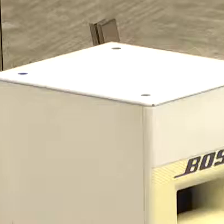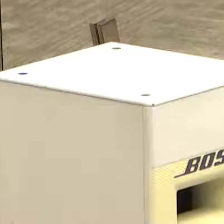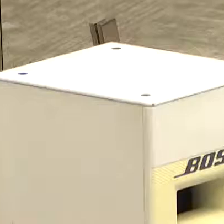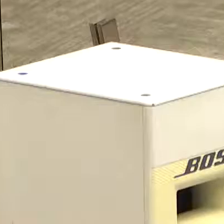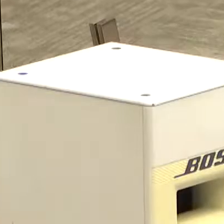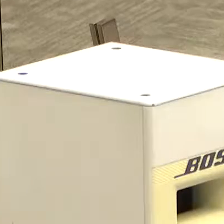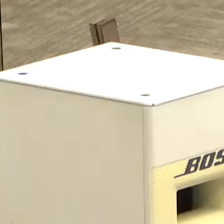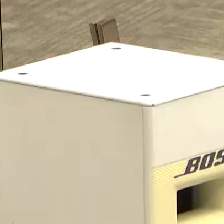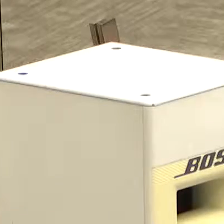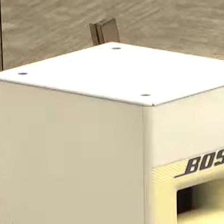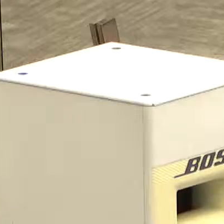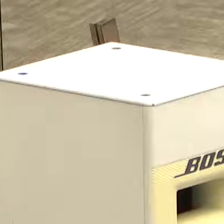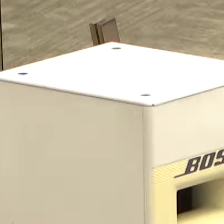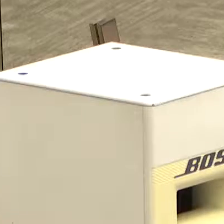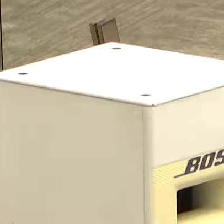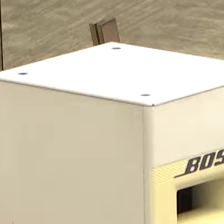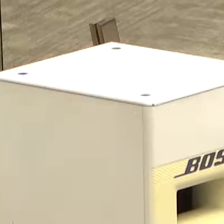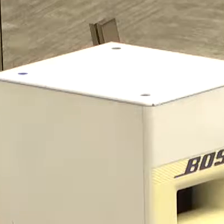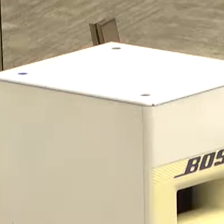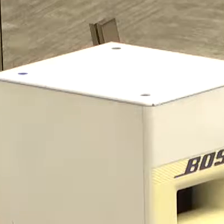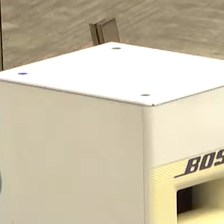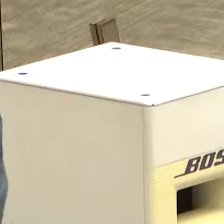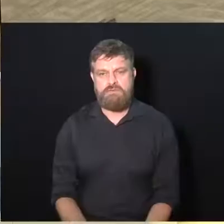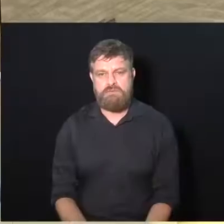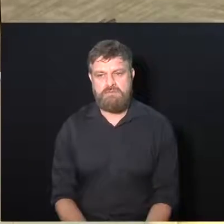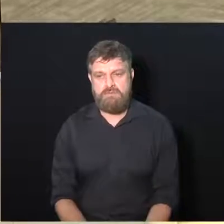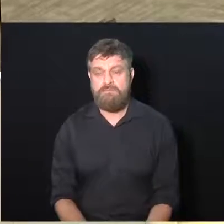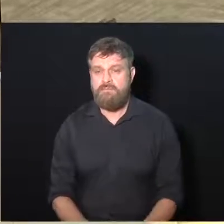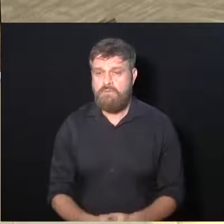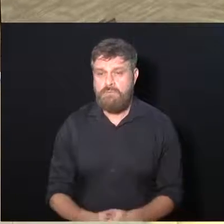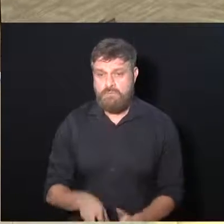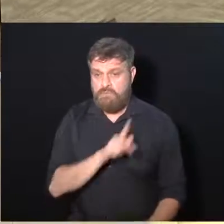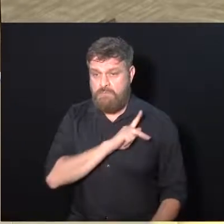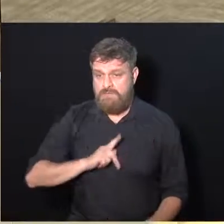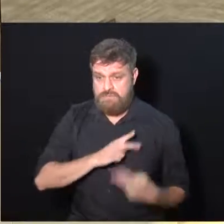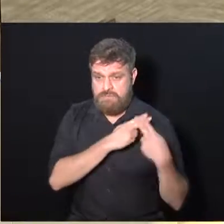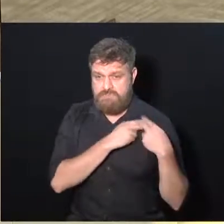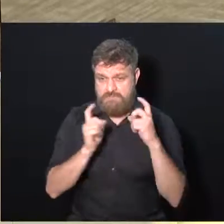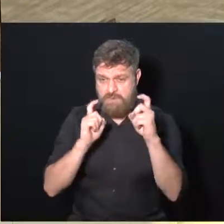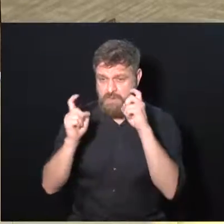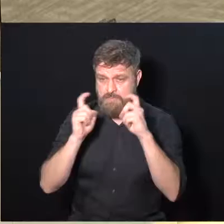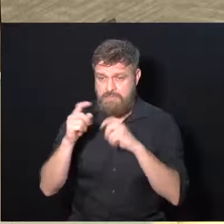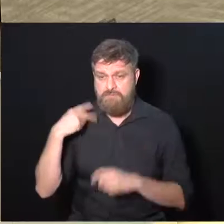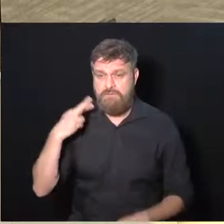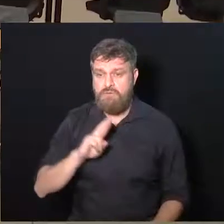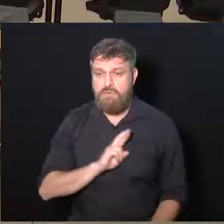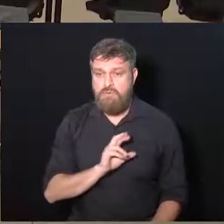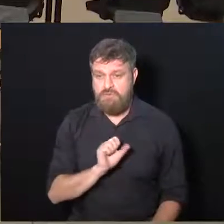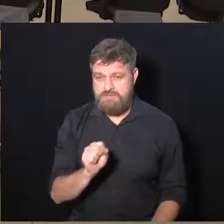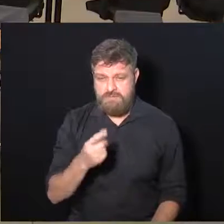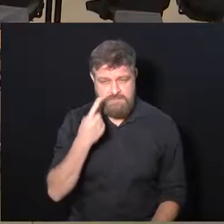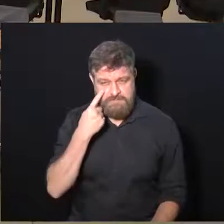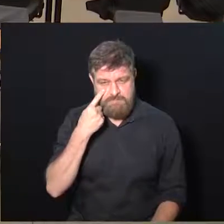Comissão Permanente de Meio Ambiente. O presidente é o vereador Luiz Rossini. Vamos acompanhar.